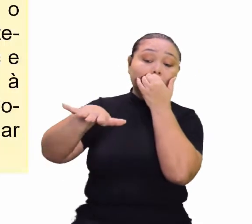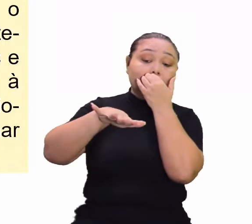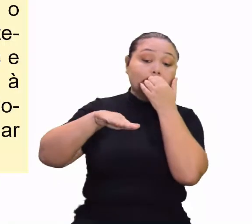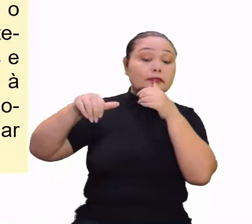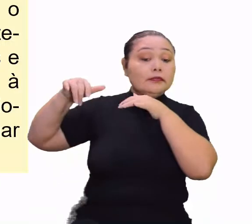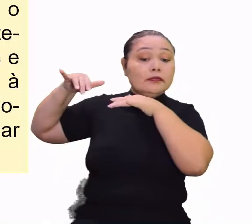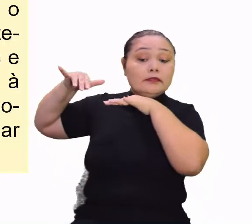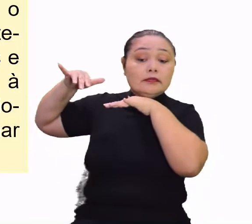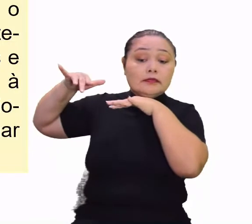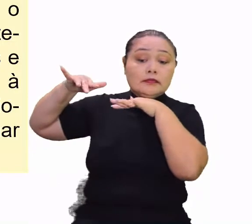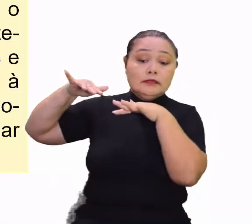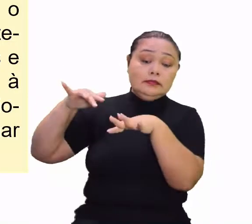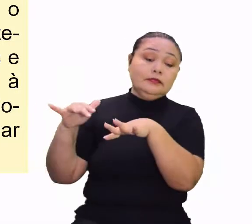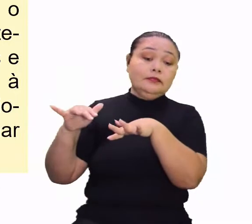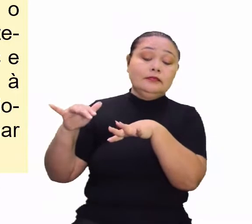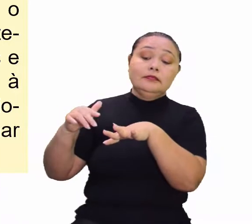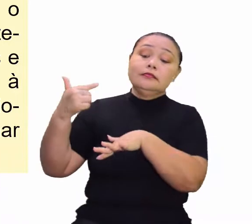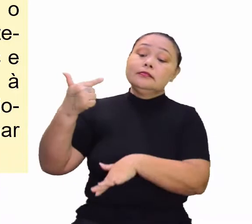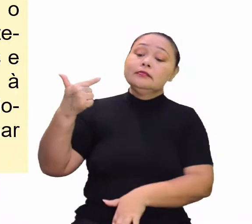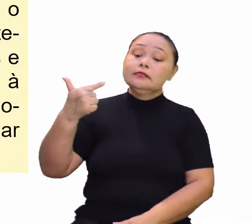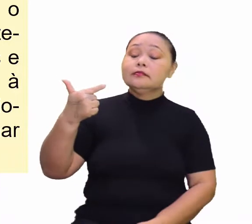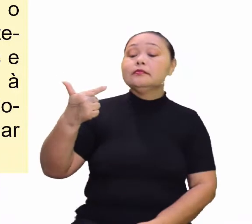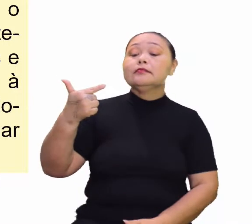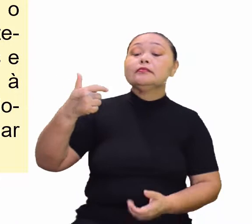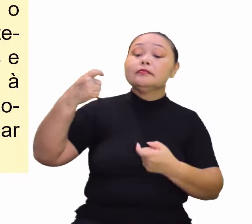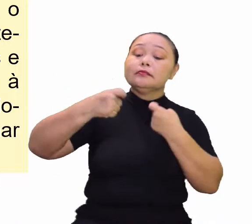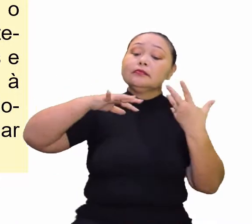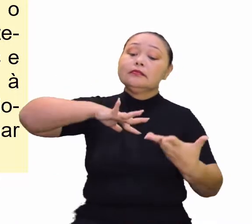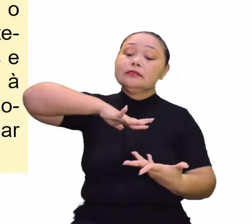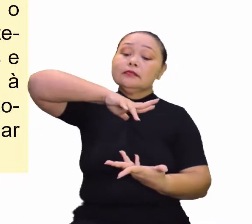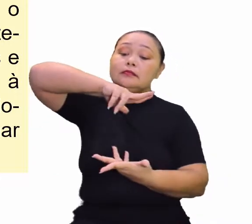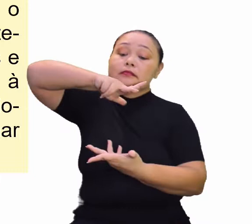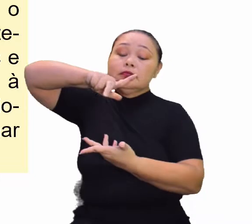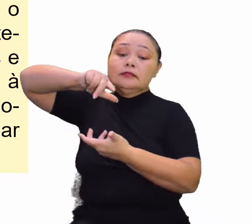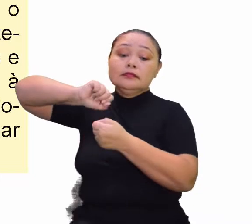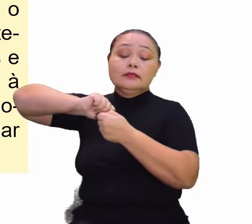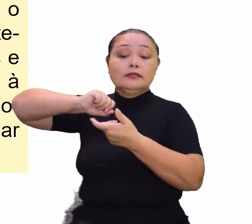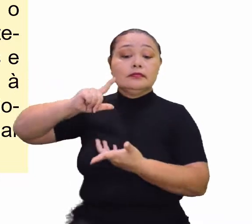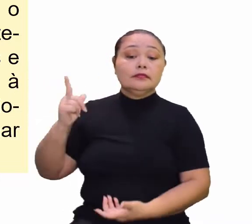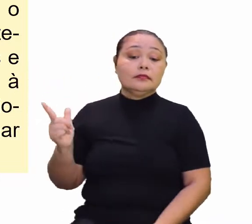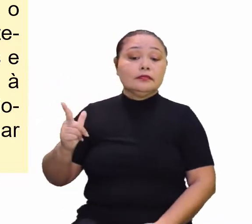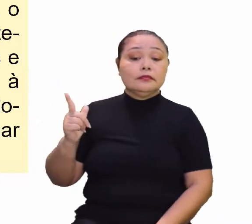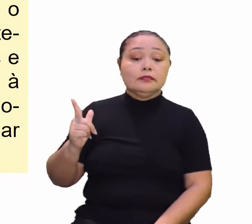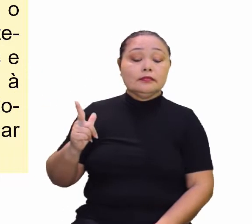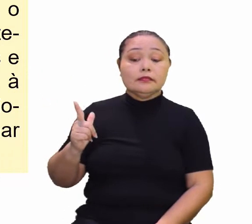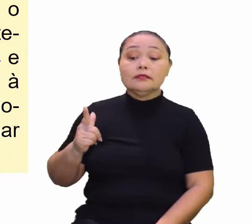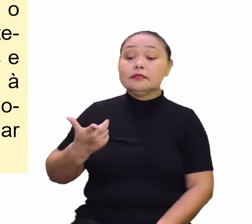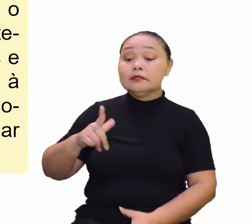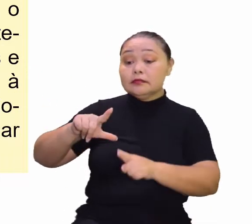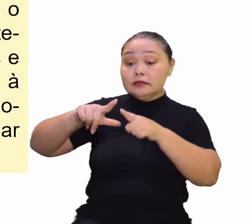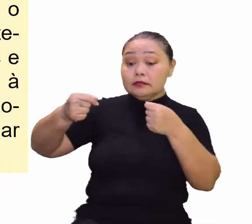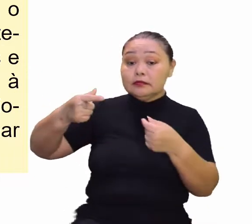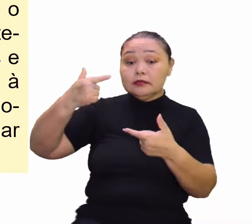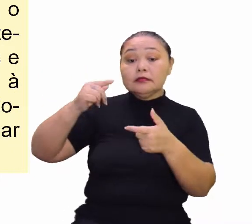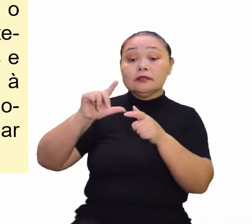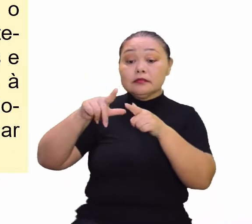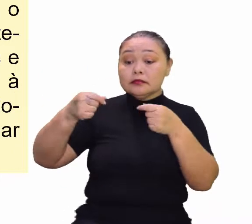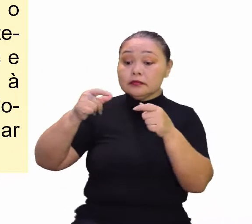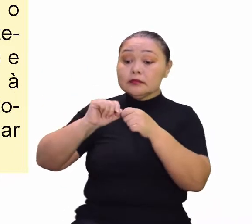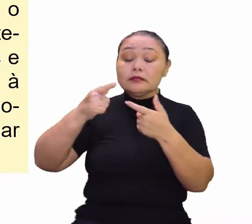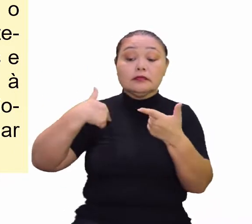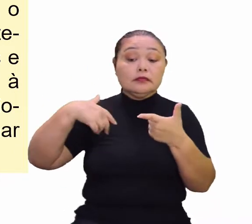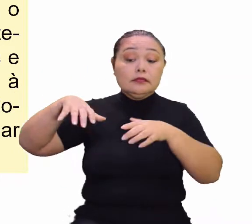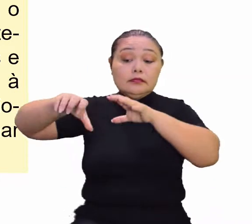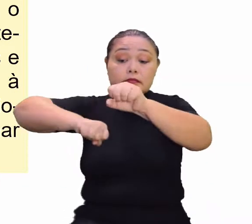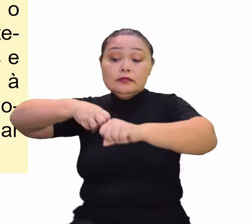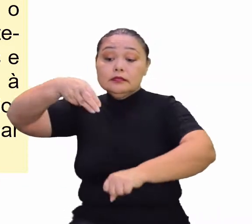foi invadida lá na Segunda Guerra Mundial. O Japão dominou a região da